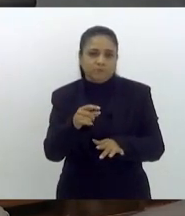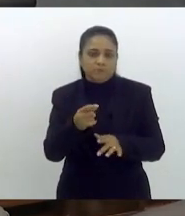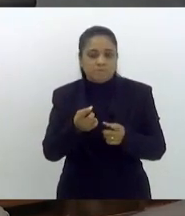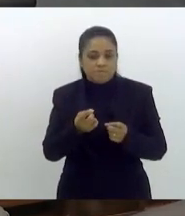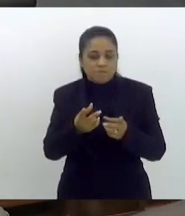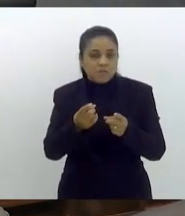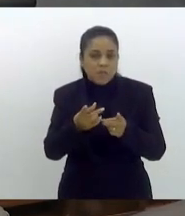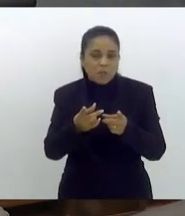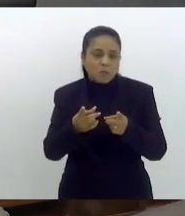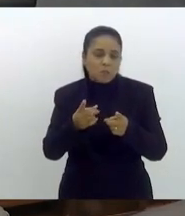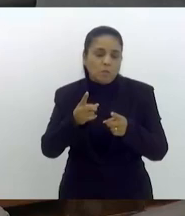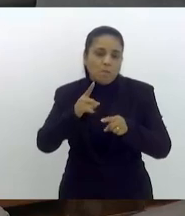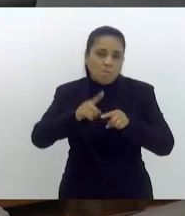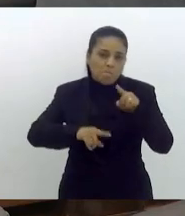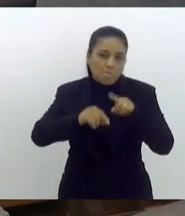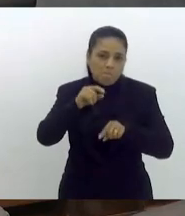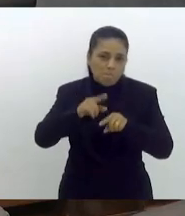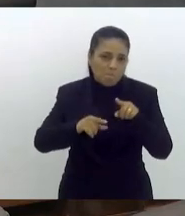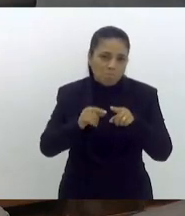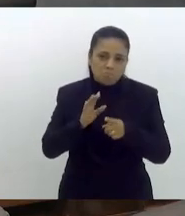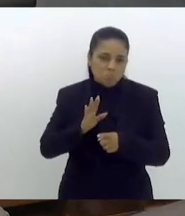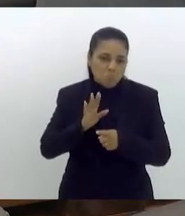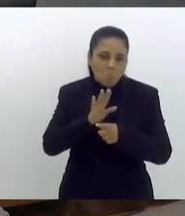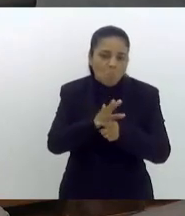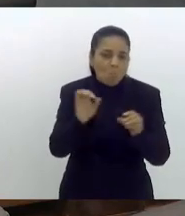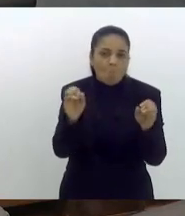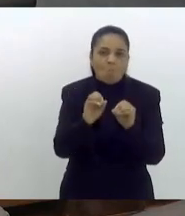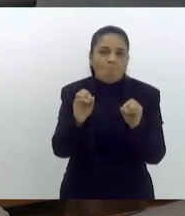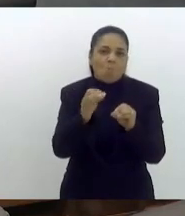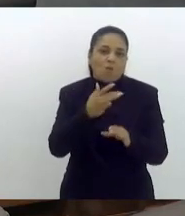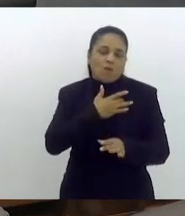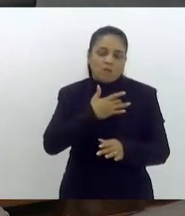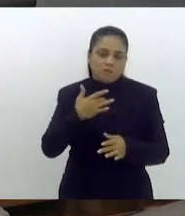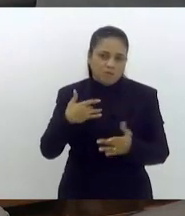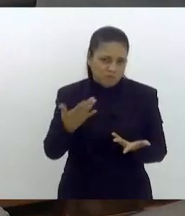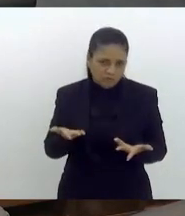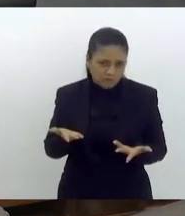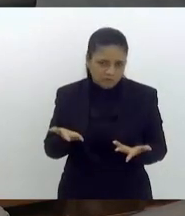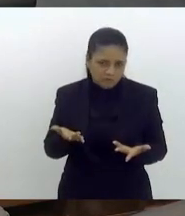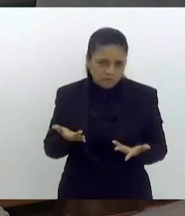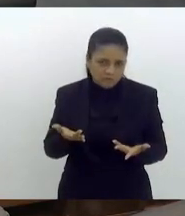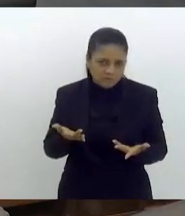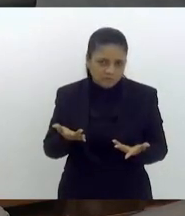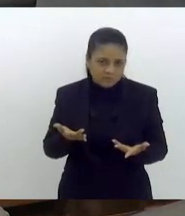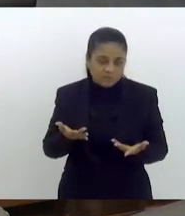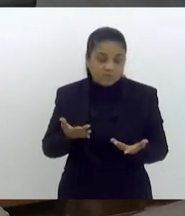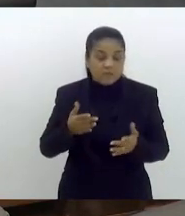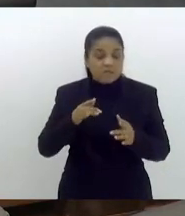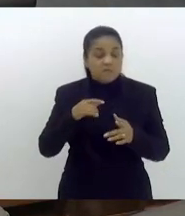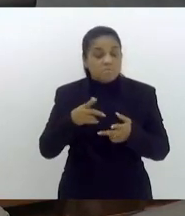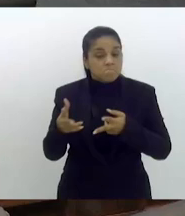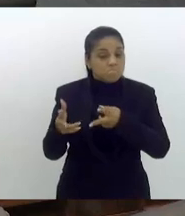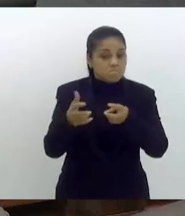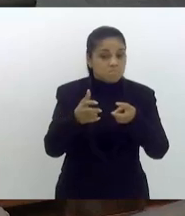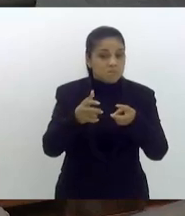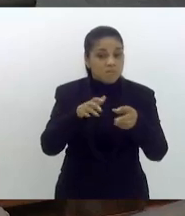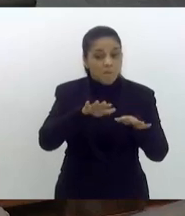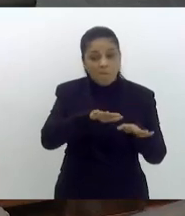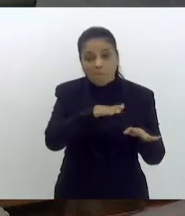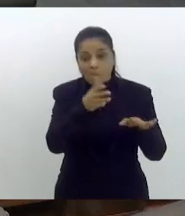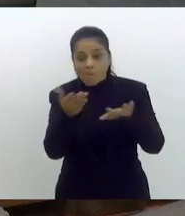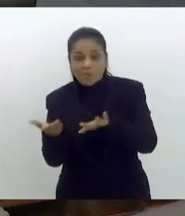contribuir para saúde dela tendo em vista que a mortalidade infantil é